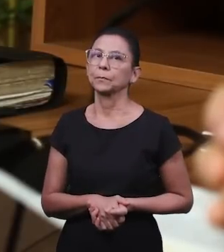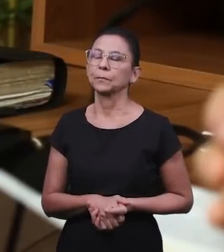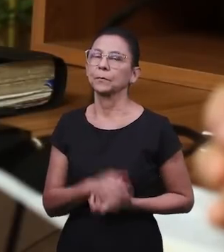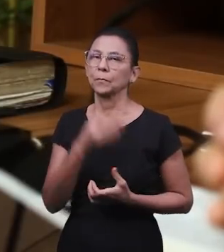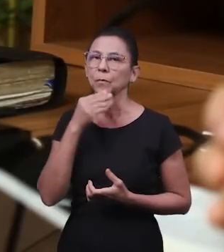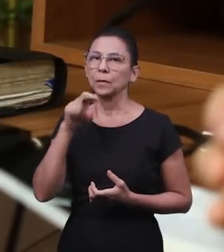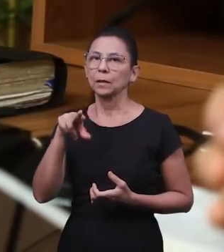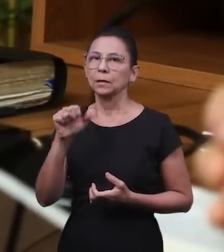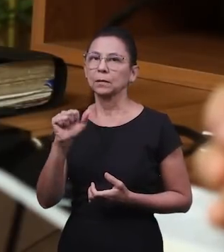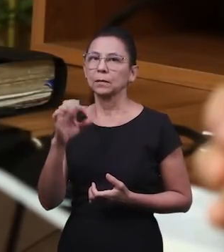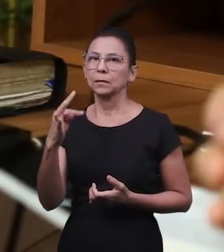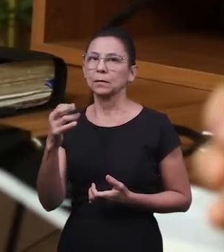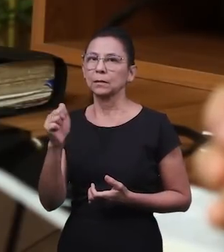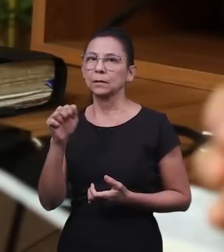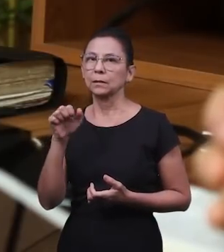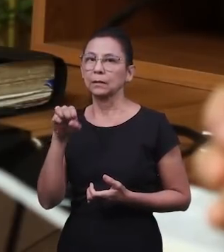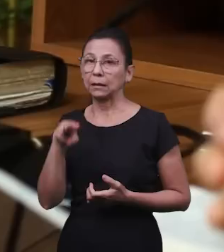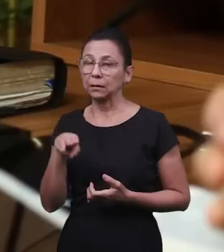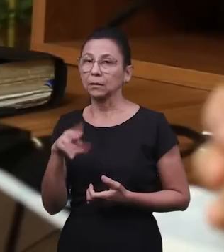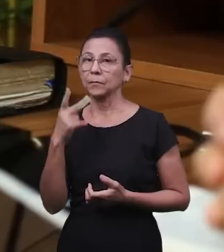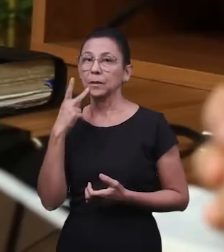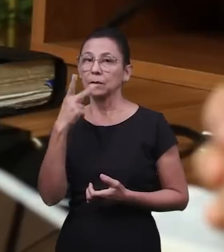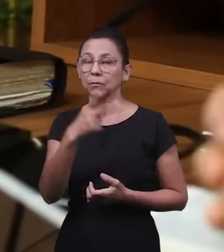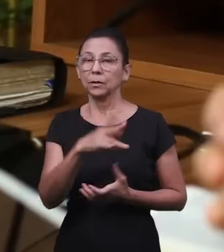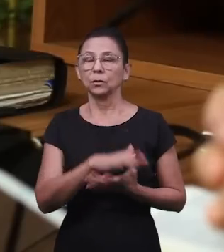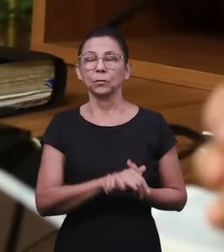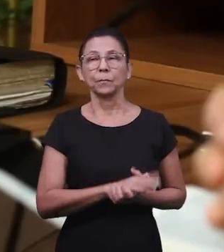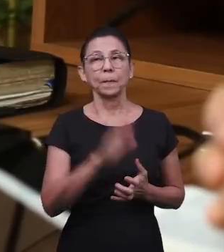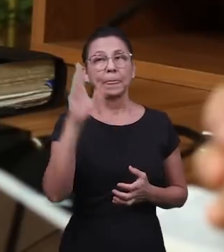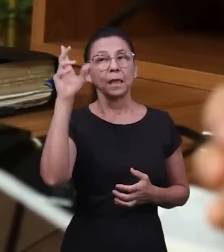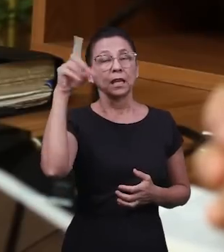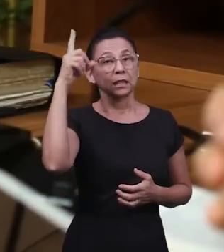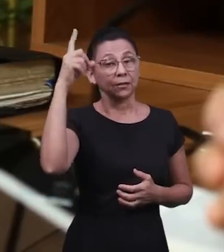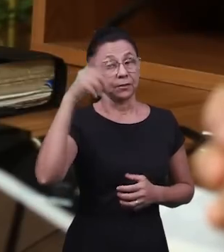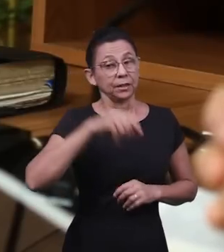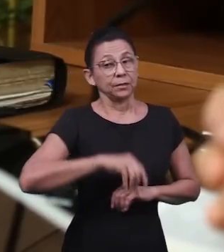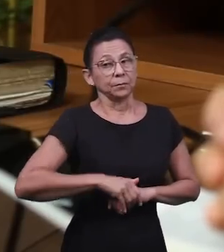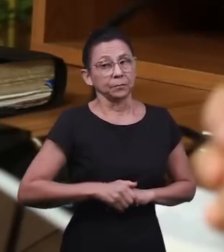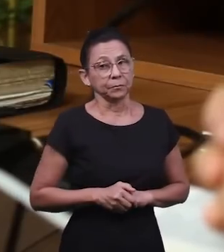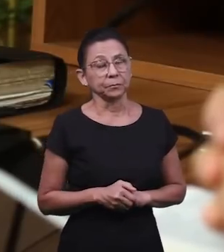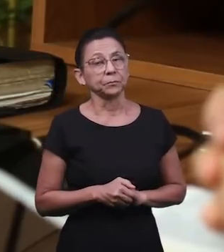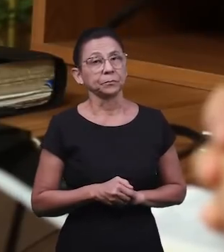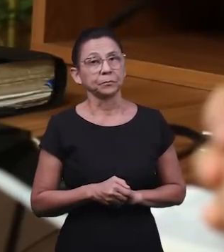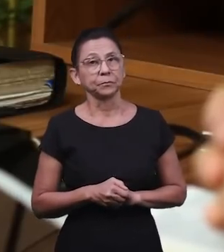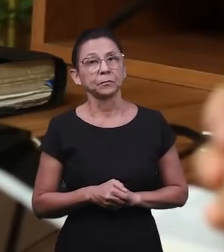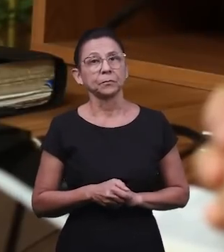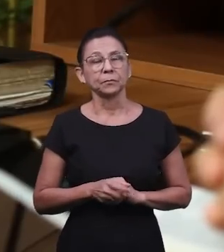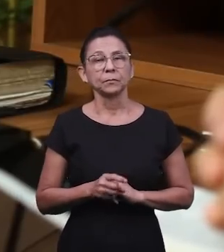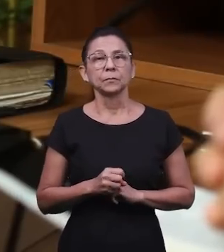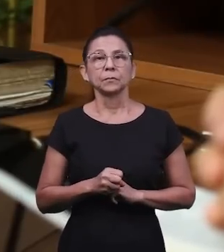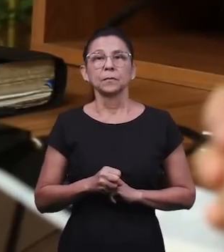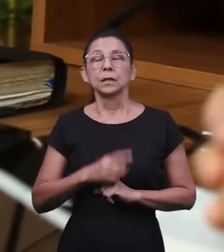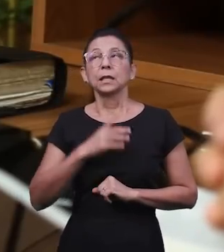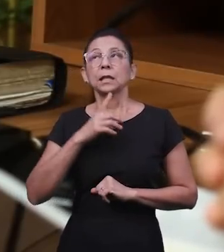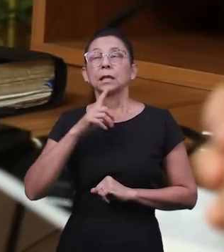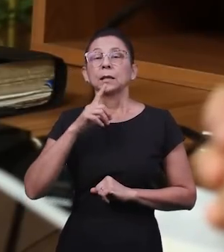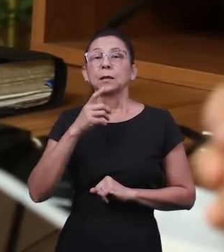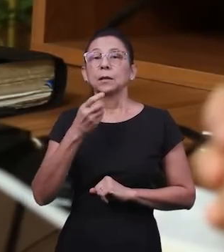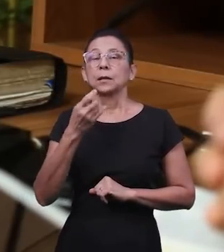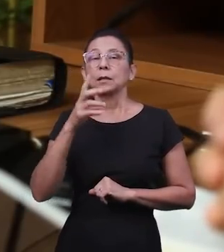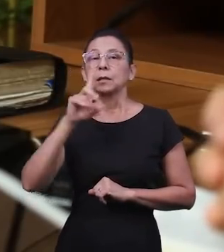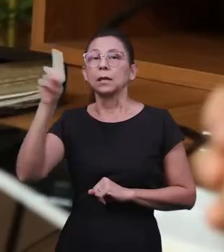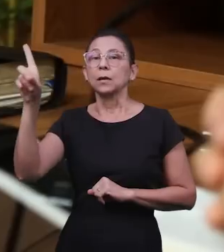falou, Davi, esse pecado seu. E ele falou o seguinte, Deus perdoou o pecado dele, mas o senhor falou o